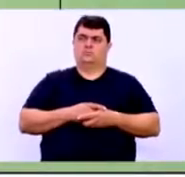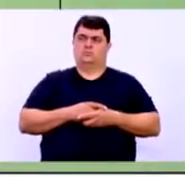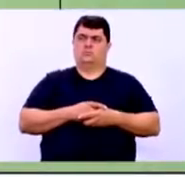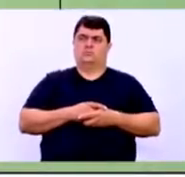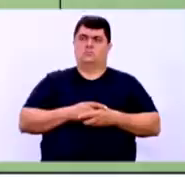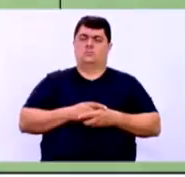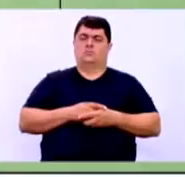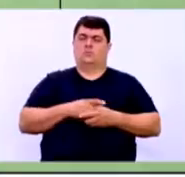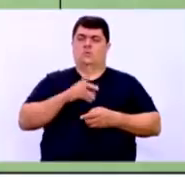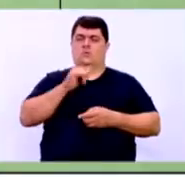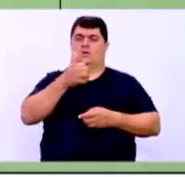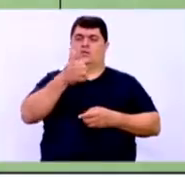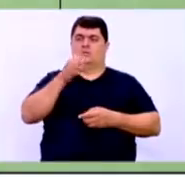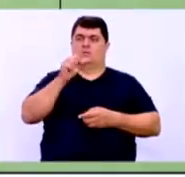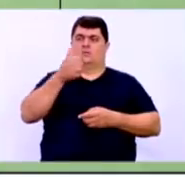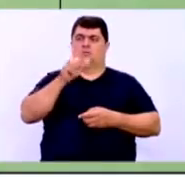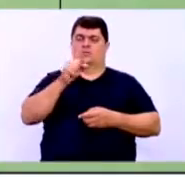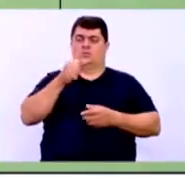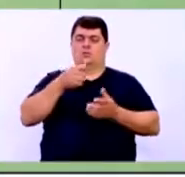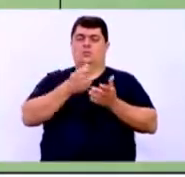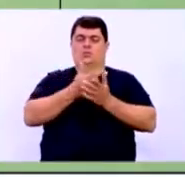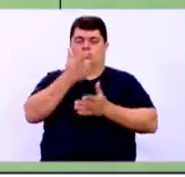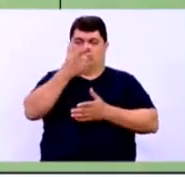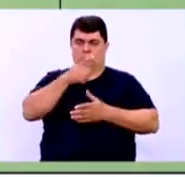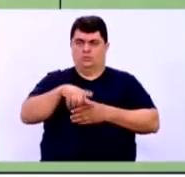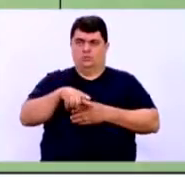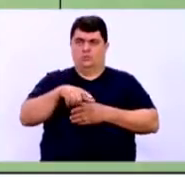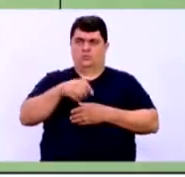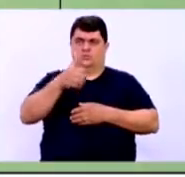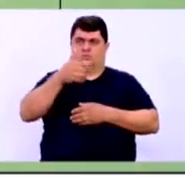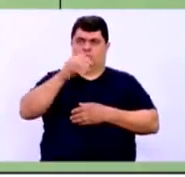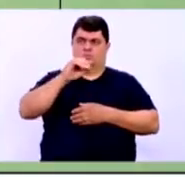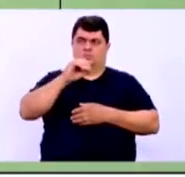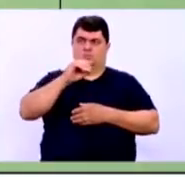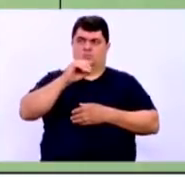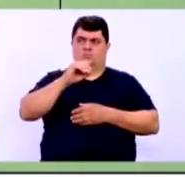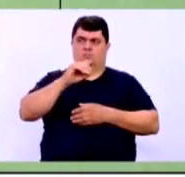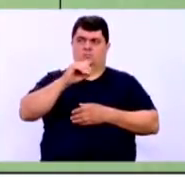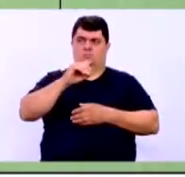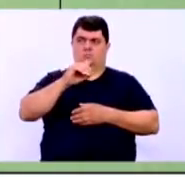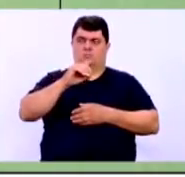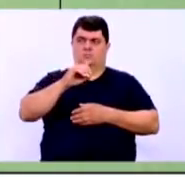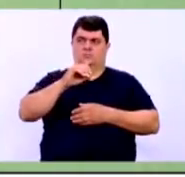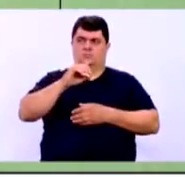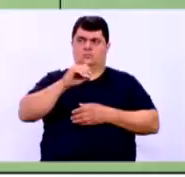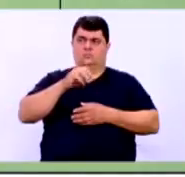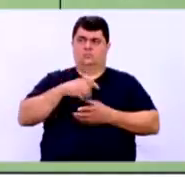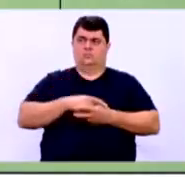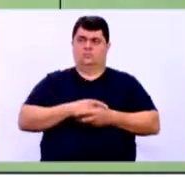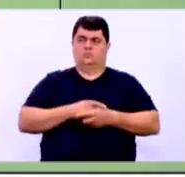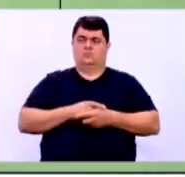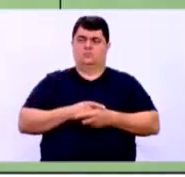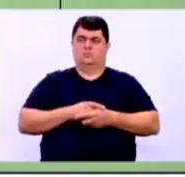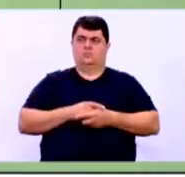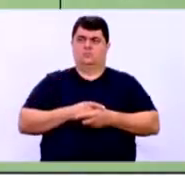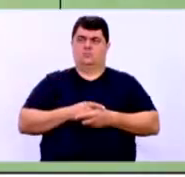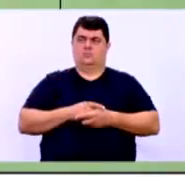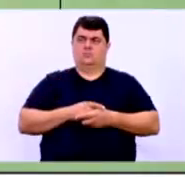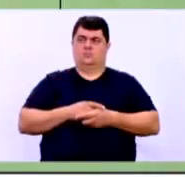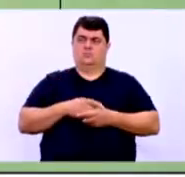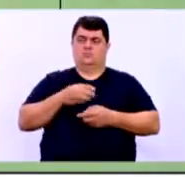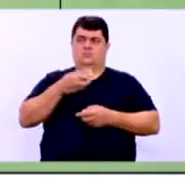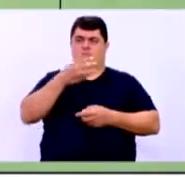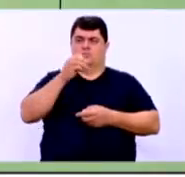aqui. Houve uma compra no dia 18. Certo? Dia 18. Houve o quê? Compra de 10 unidades